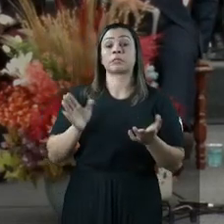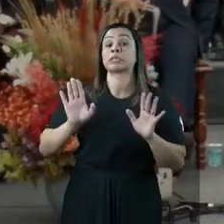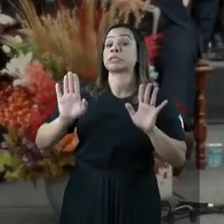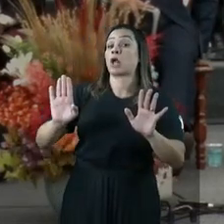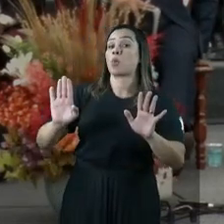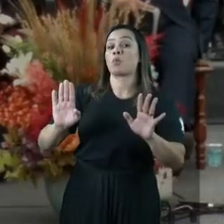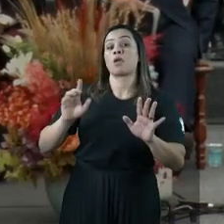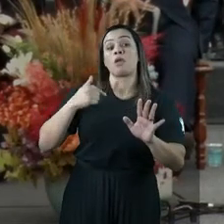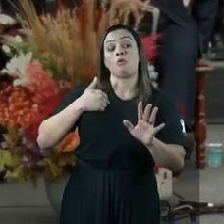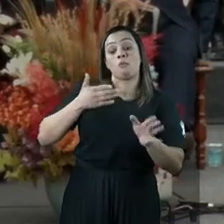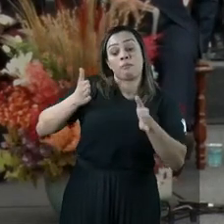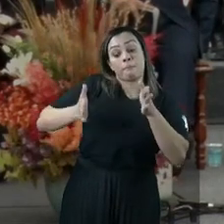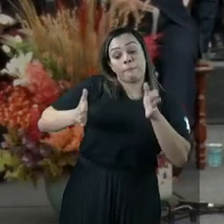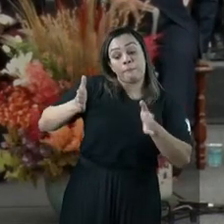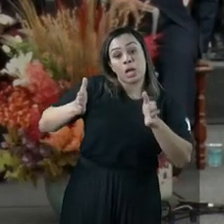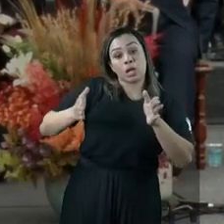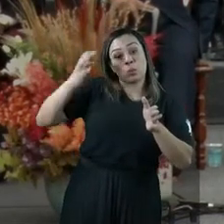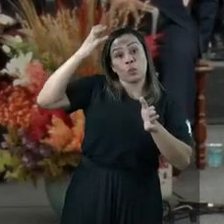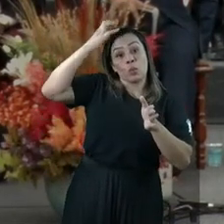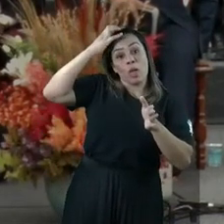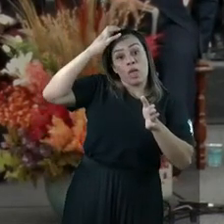prazo de validade. Ah.